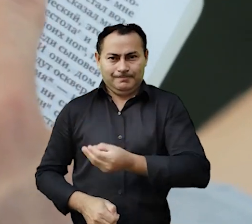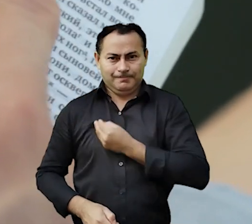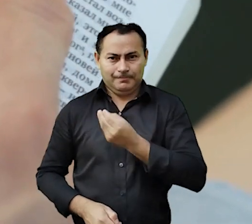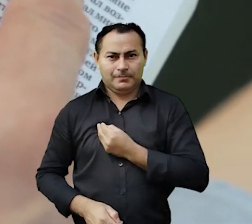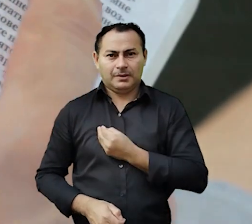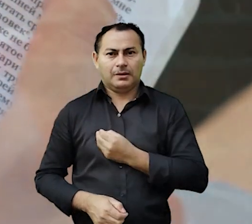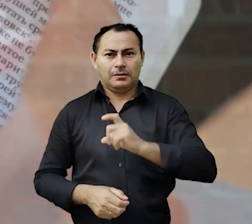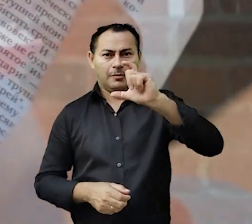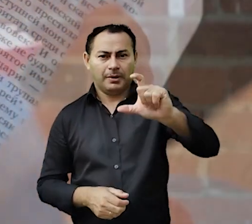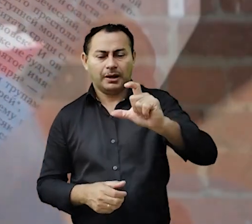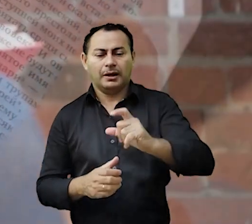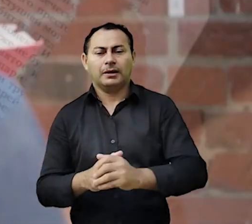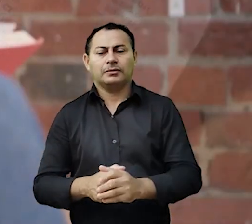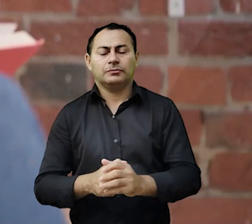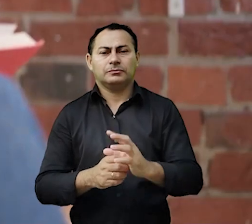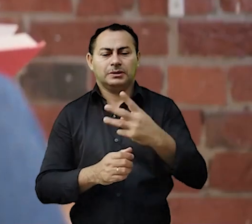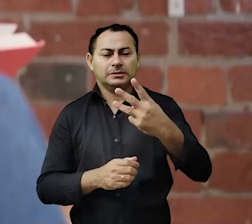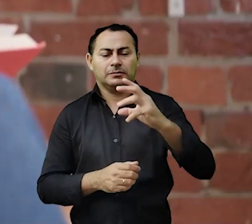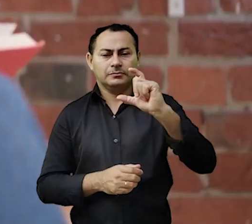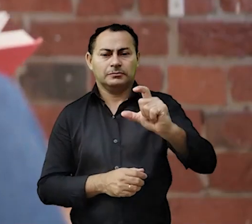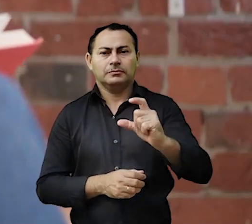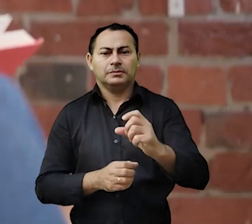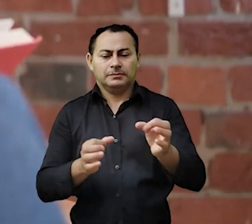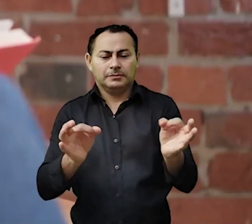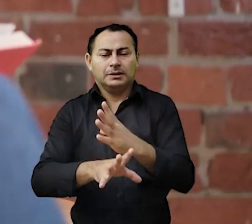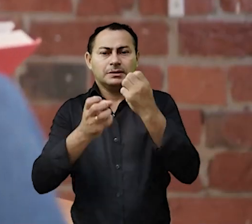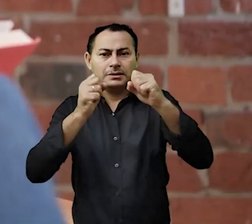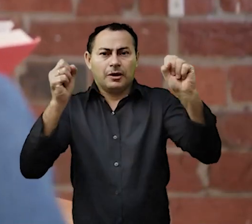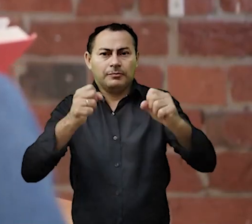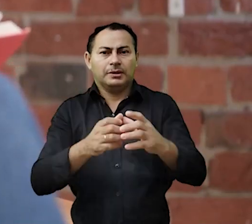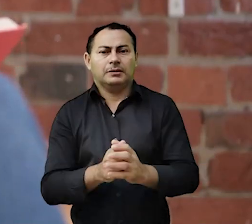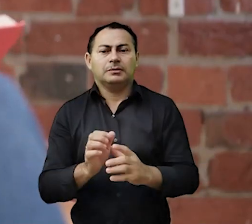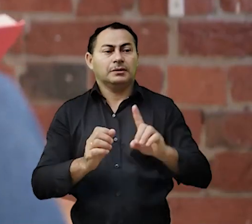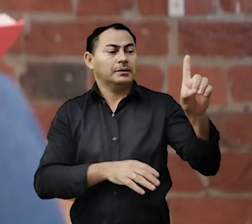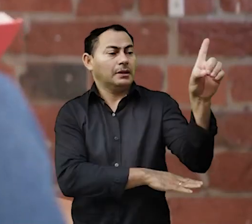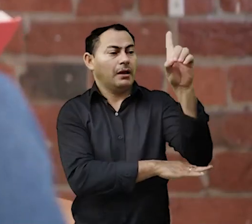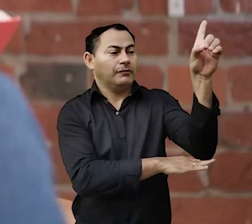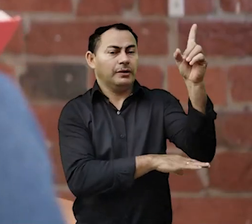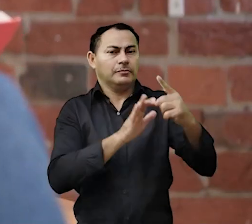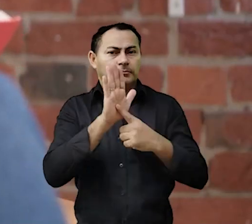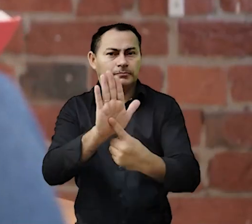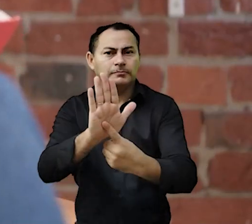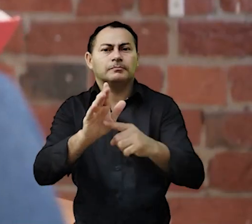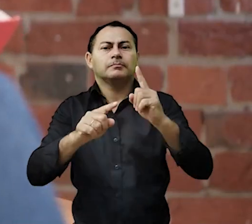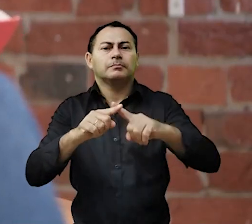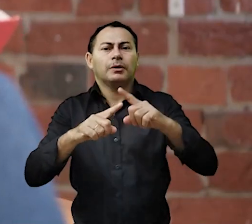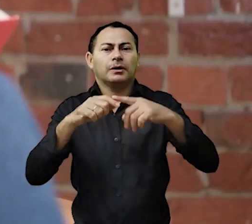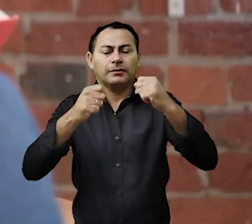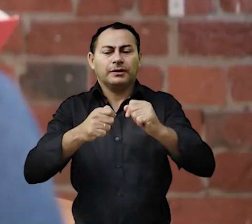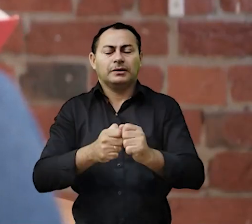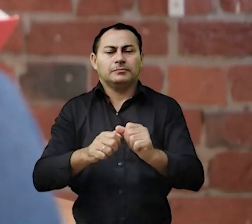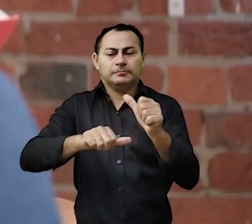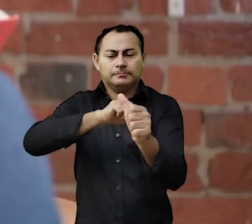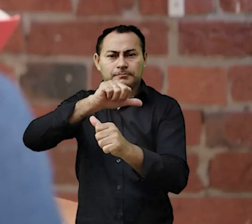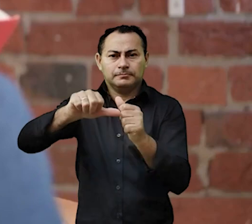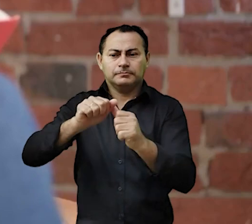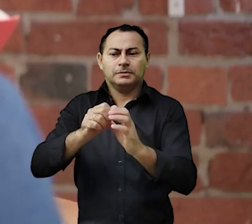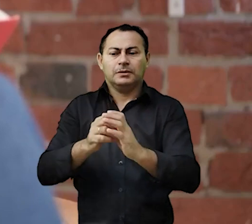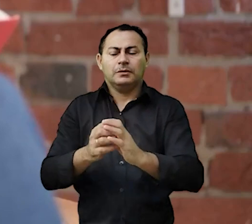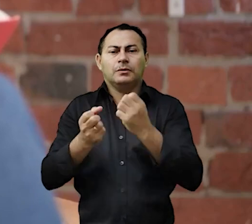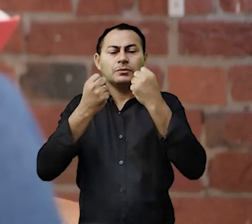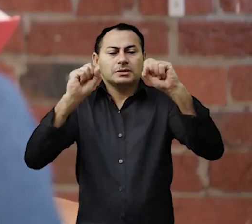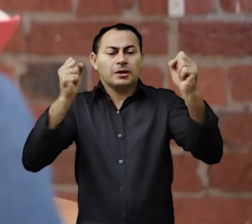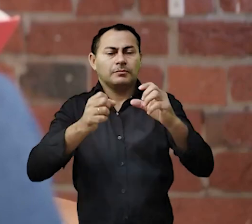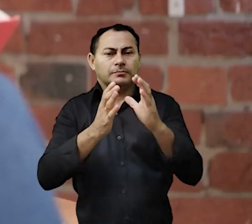vidas. No parágrafo de encerramento desse salmo, Davi mostra o porquê dele ter sido classificado como um